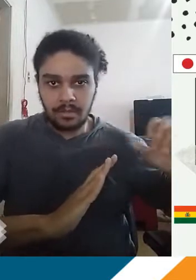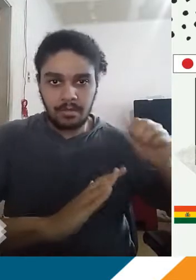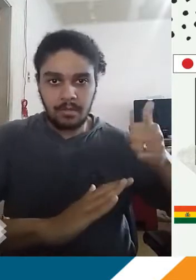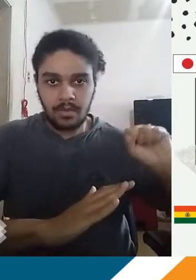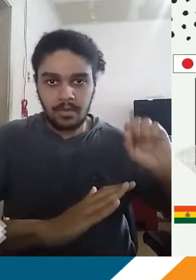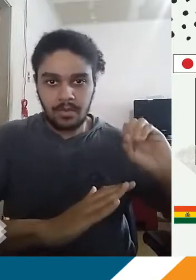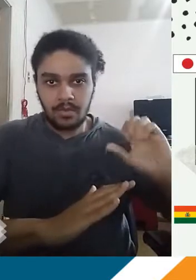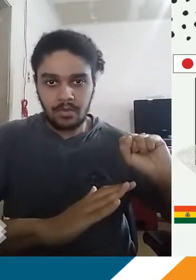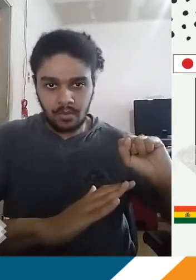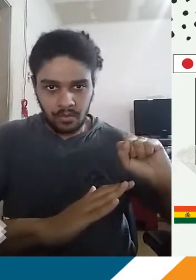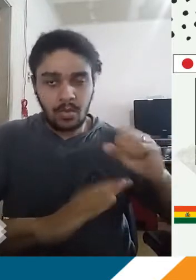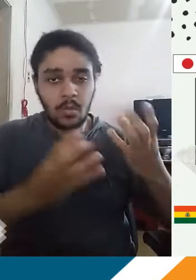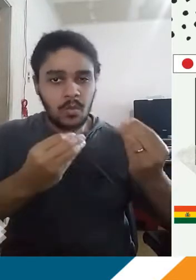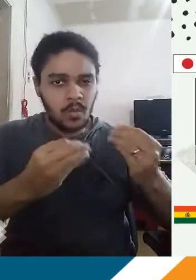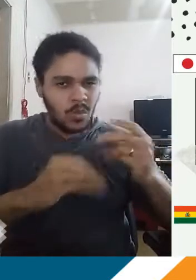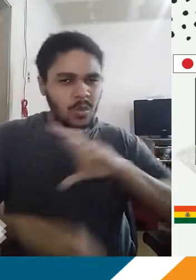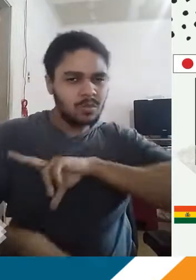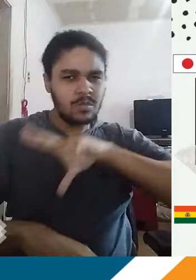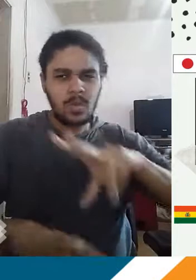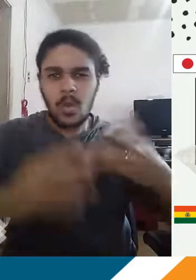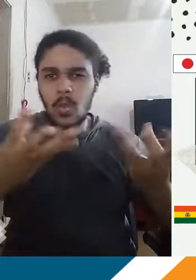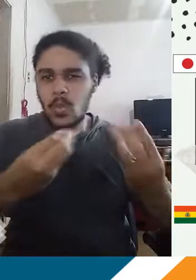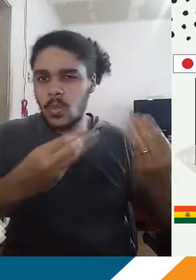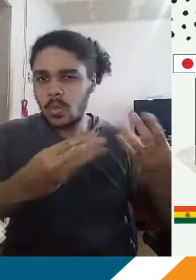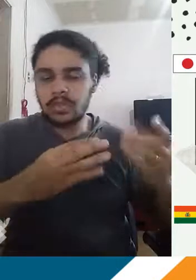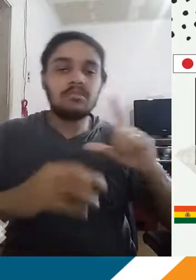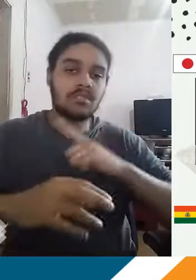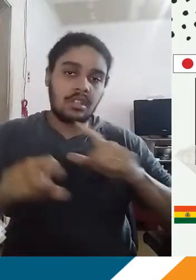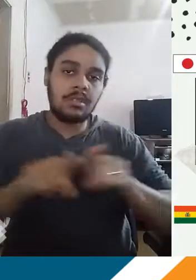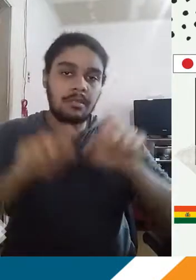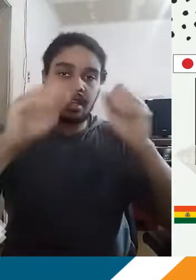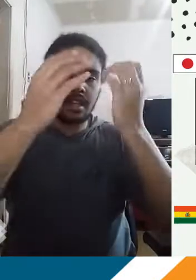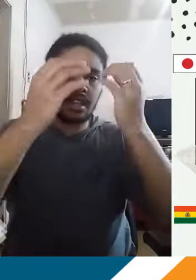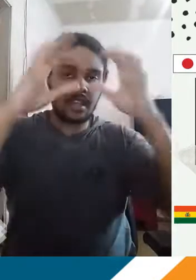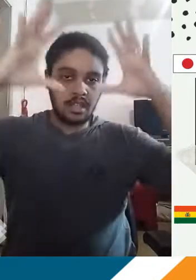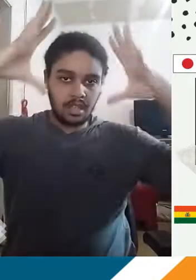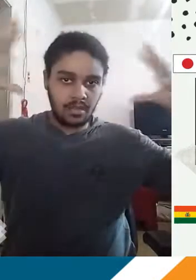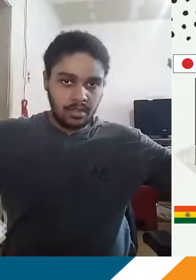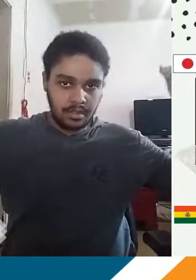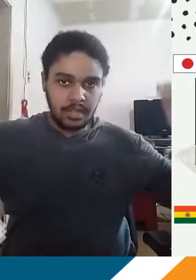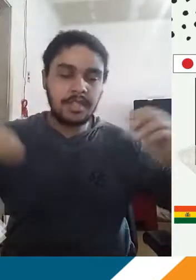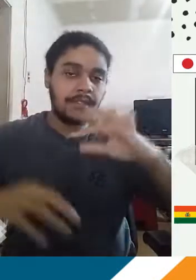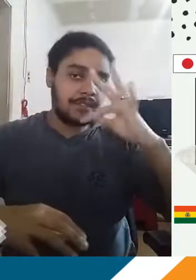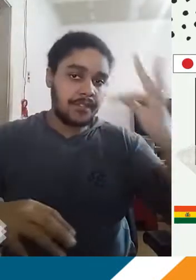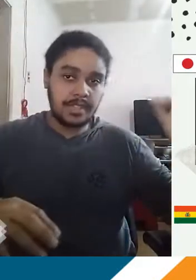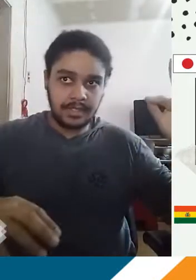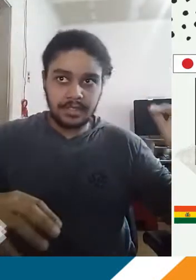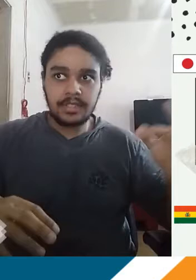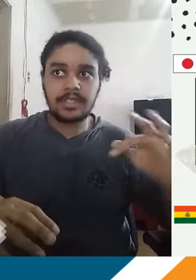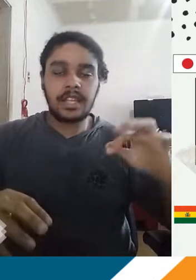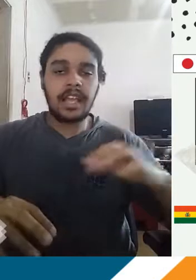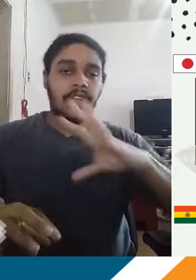1808, com a imigração em grande volume de portugueses, contudo haviam também holandeses, franceses, ingleses e africanos escravizados. A